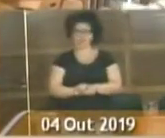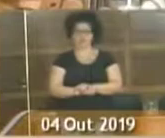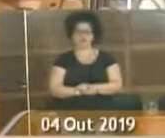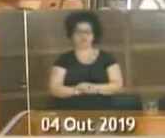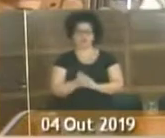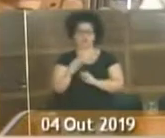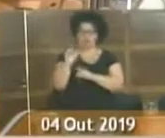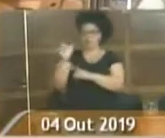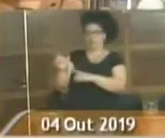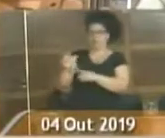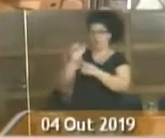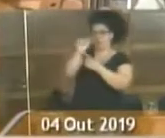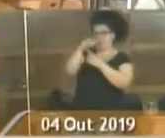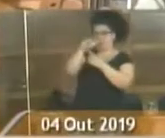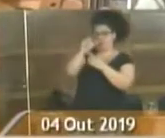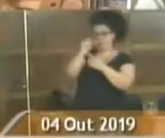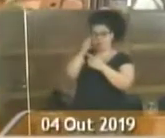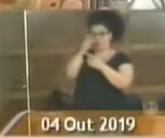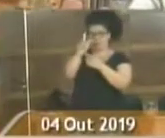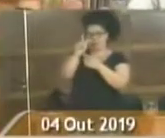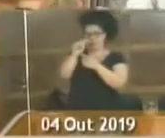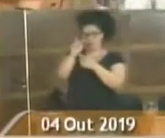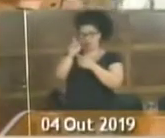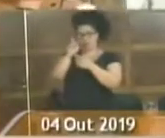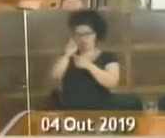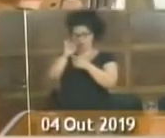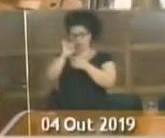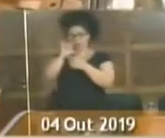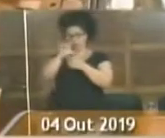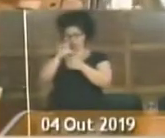Ana Gabriela, do Bem-Estar Animal,